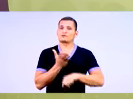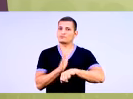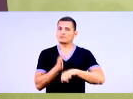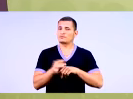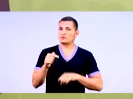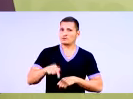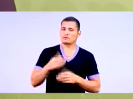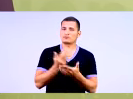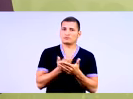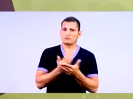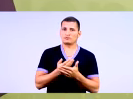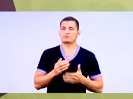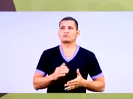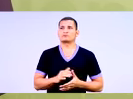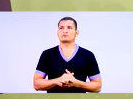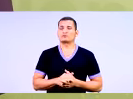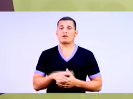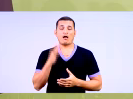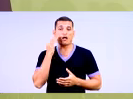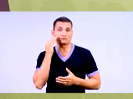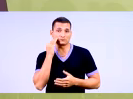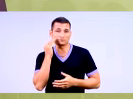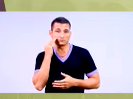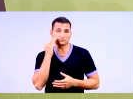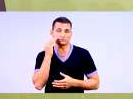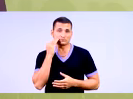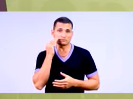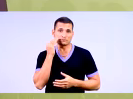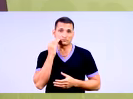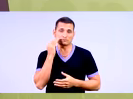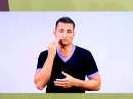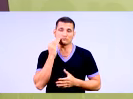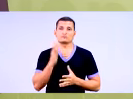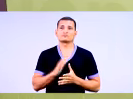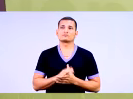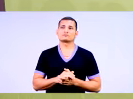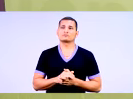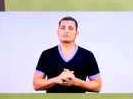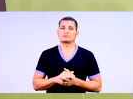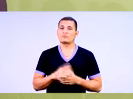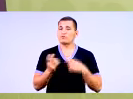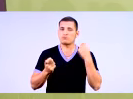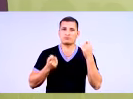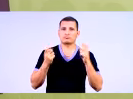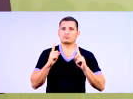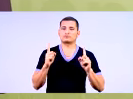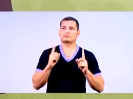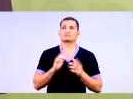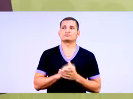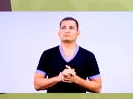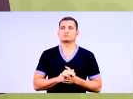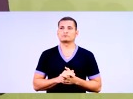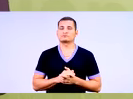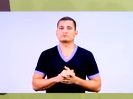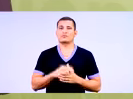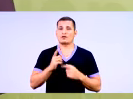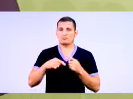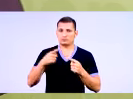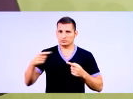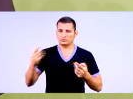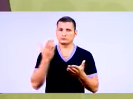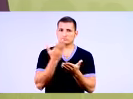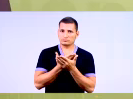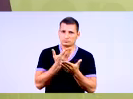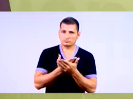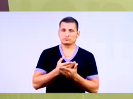aula, nós vamos tentar seguir nessa mesma sequência. Não se preocupem, revejam o material na apostila,